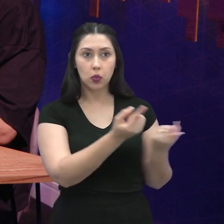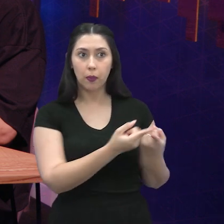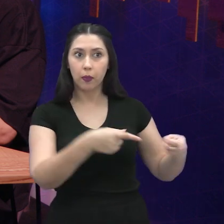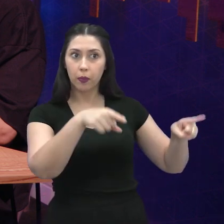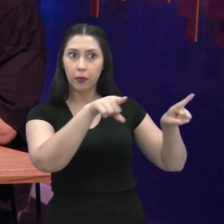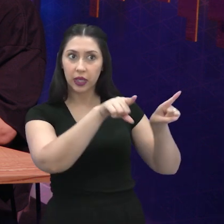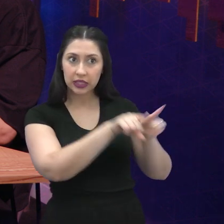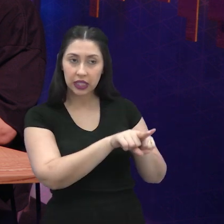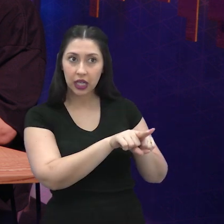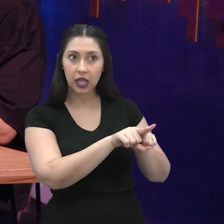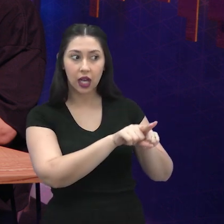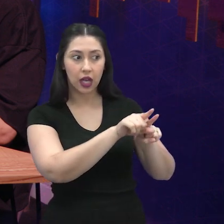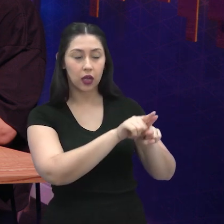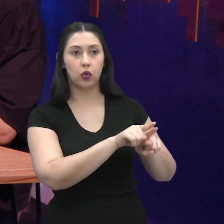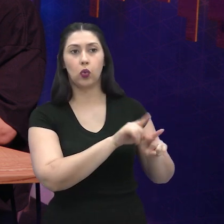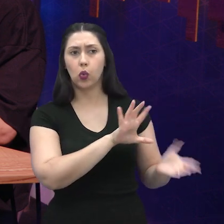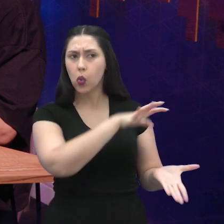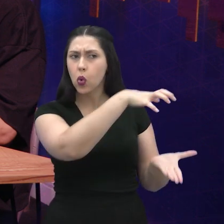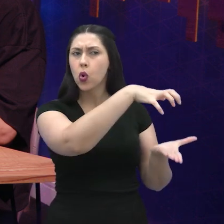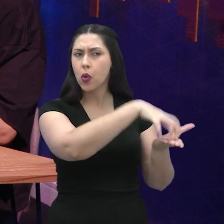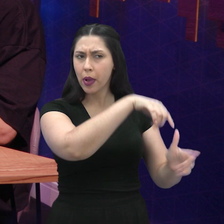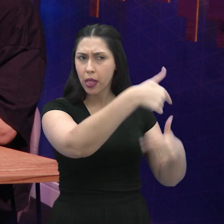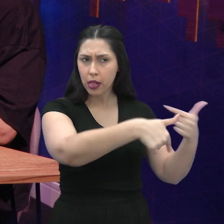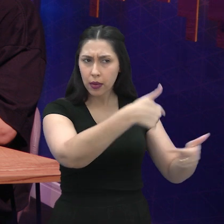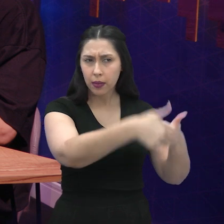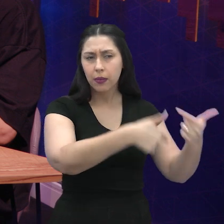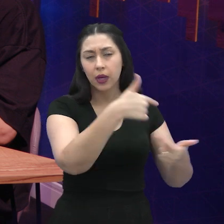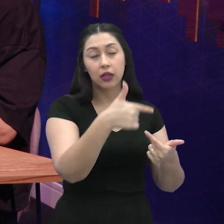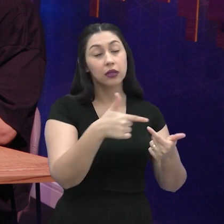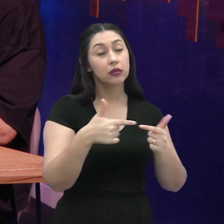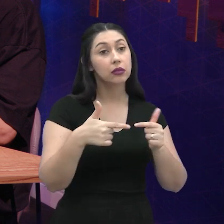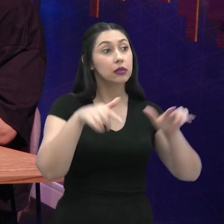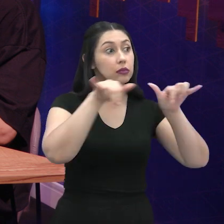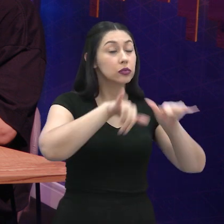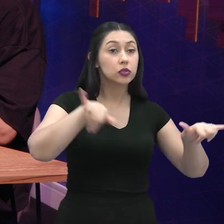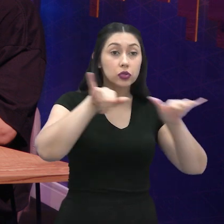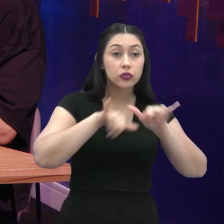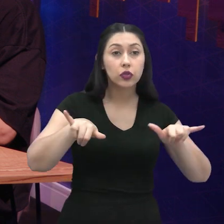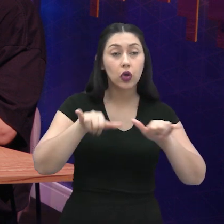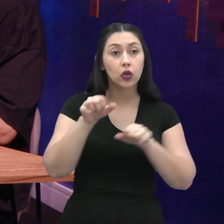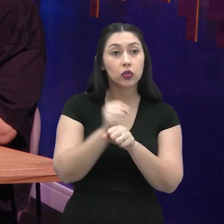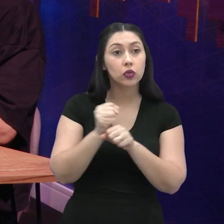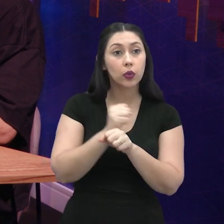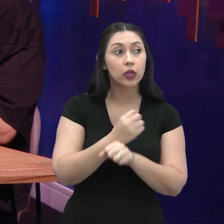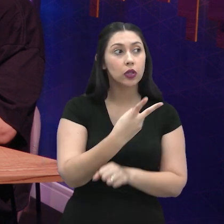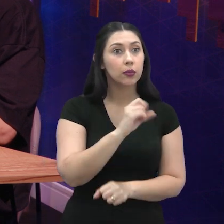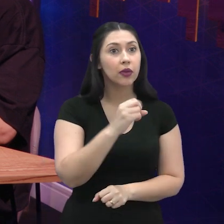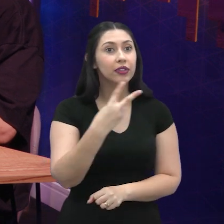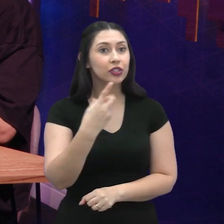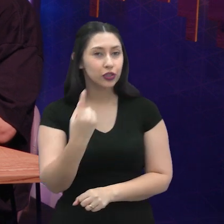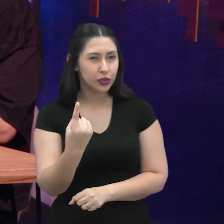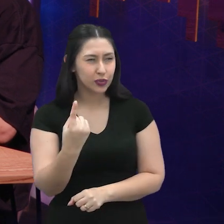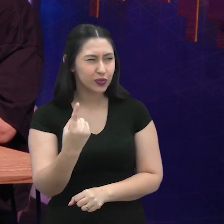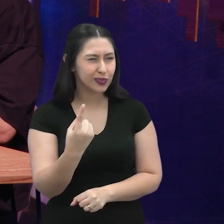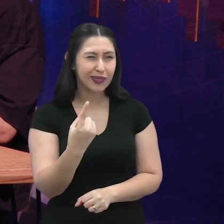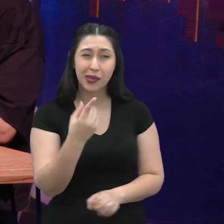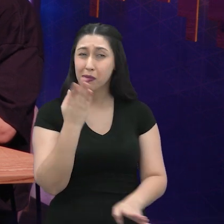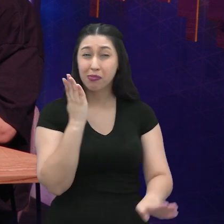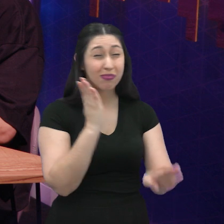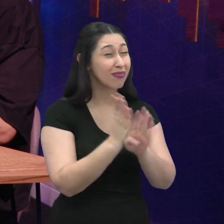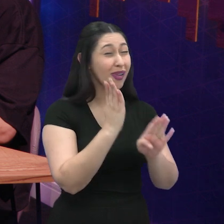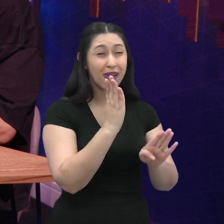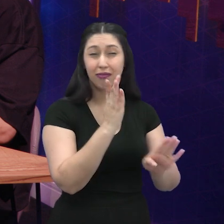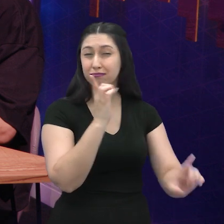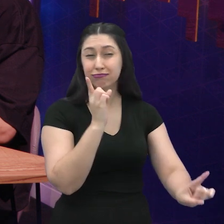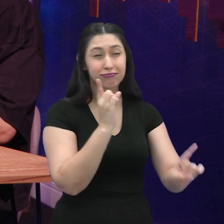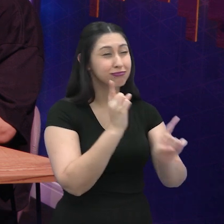fez em conjunto com a Organização Internacional do Trabalho. Eles divulgaram, essa divulgação que eles fizeram foi no ano de 2021. A gente não tem, eu